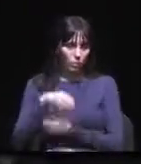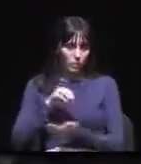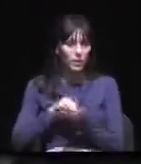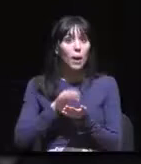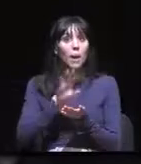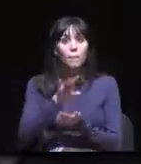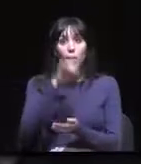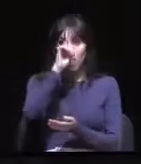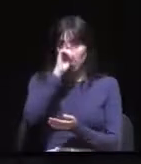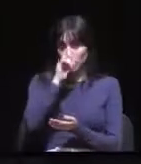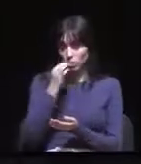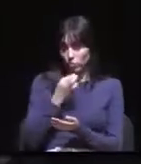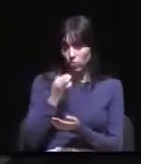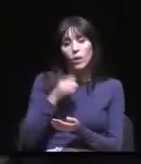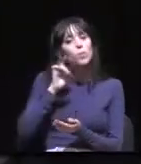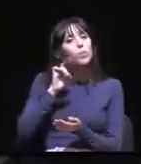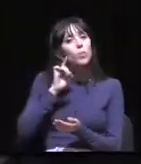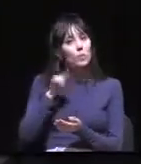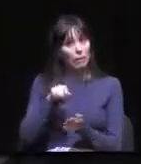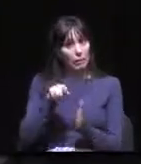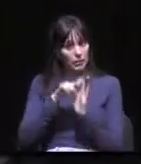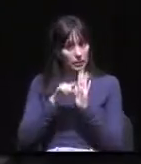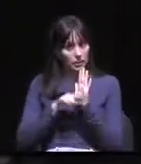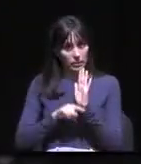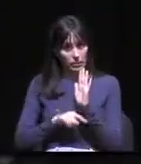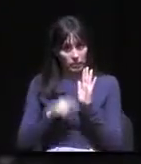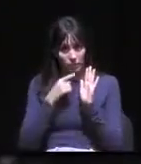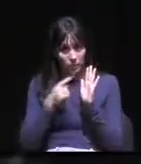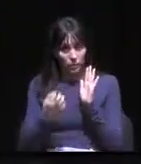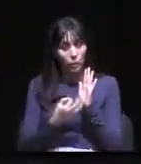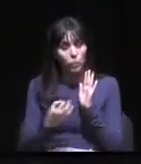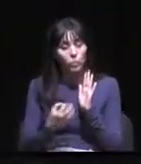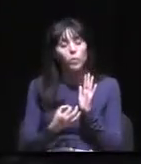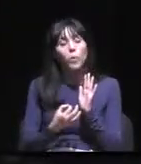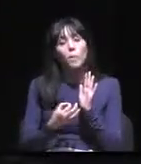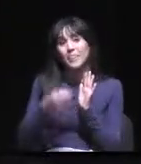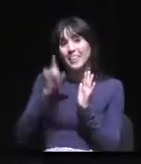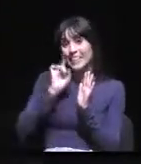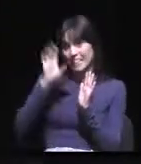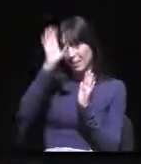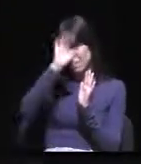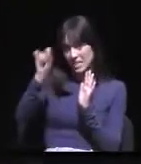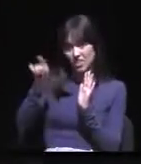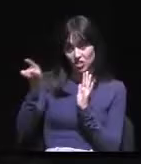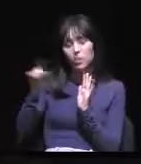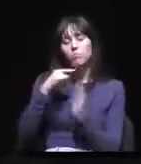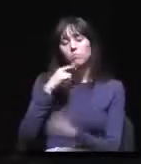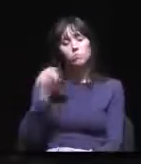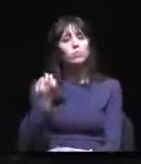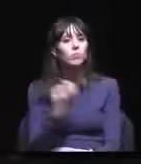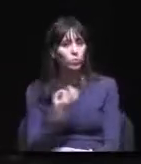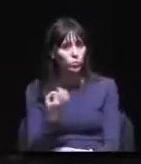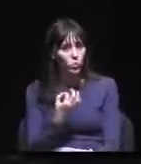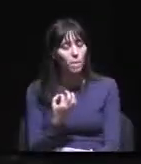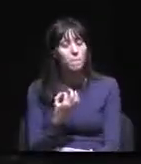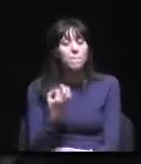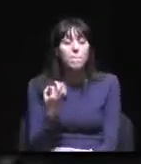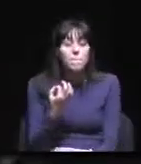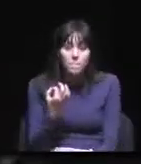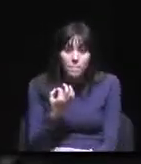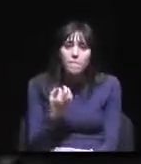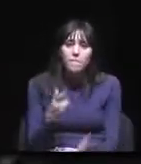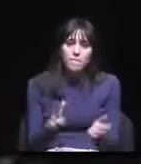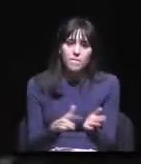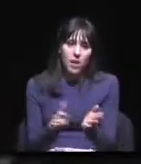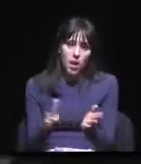também nessa apresentação dito que a própria Ministra acabaria por reconhecer que, apesar de tudo, ainda